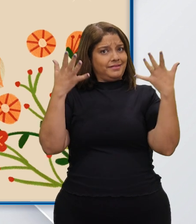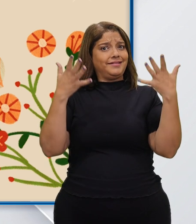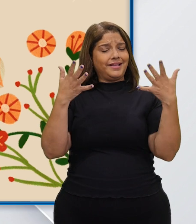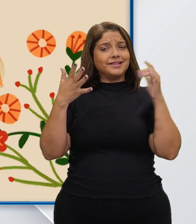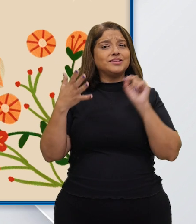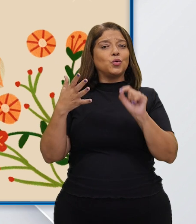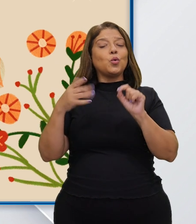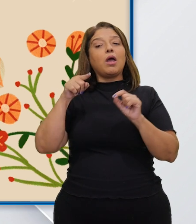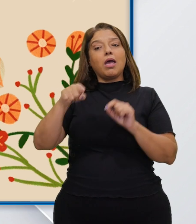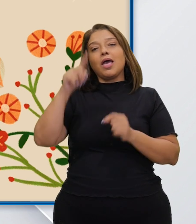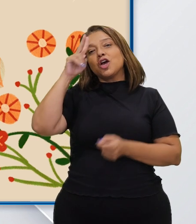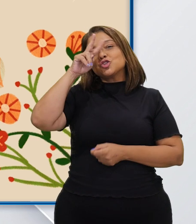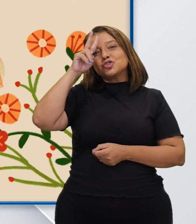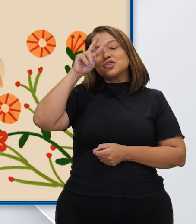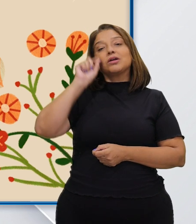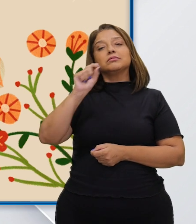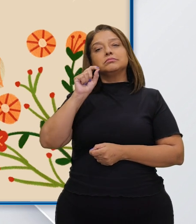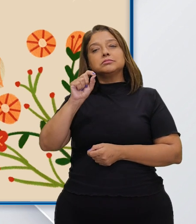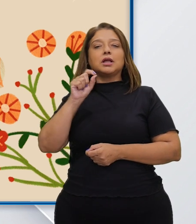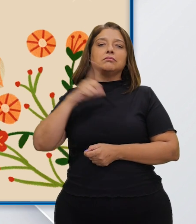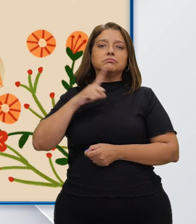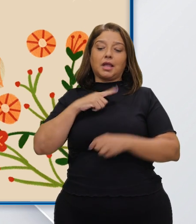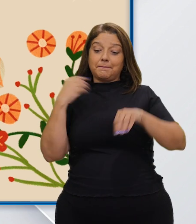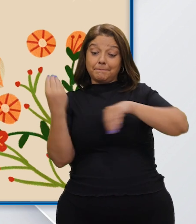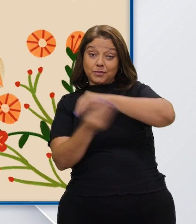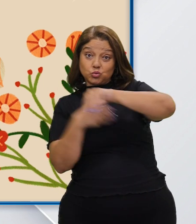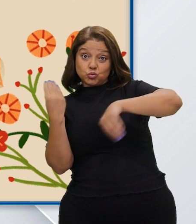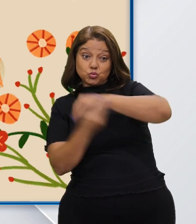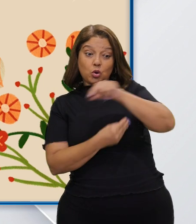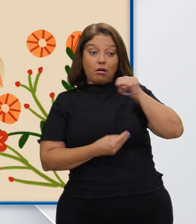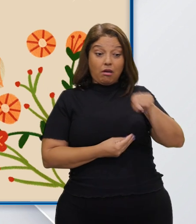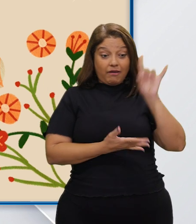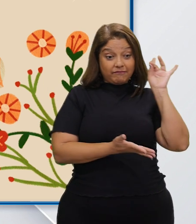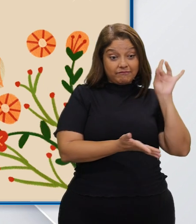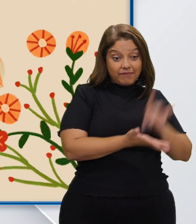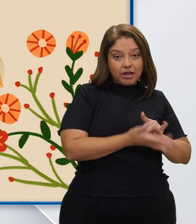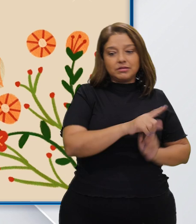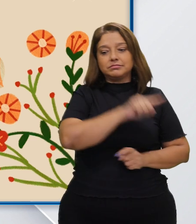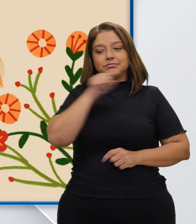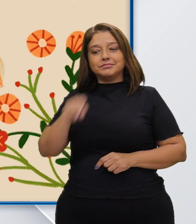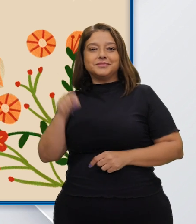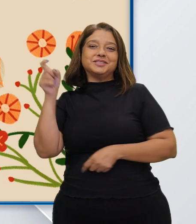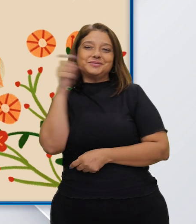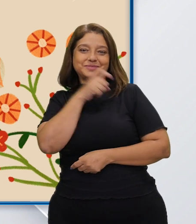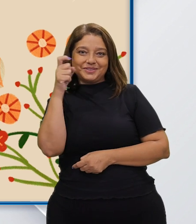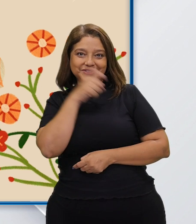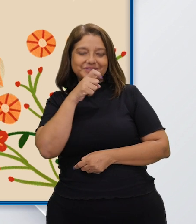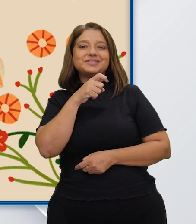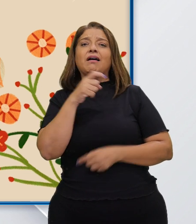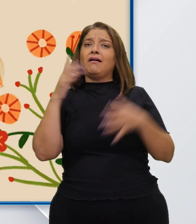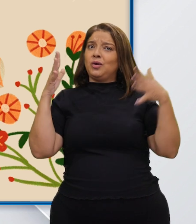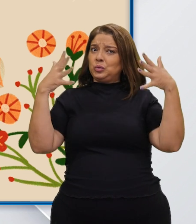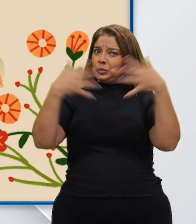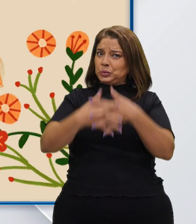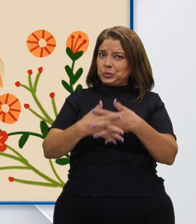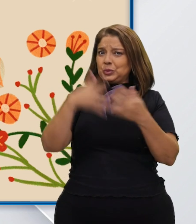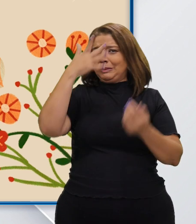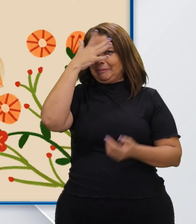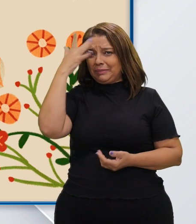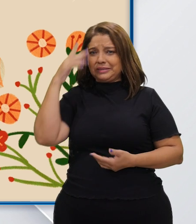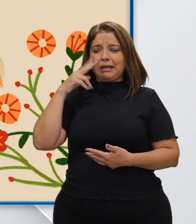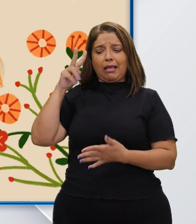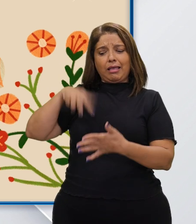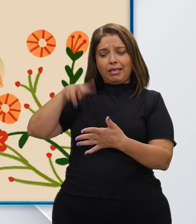aqueles em que as histórias apresentam mistura de realidade com ficção e confundem os leitores